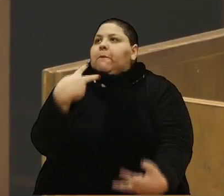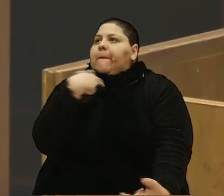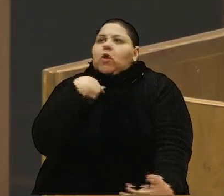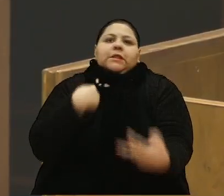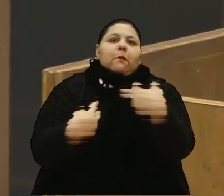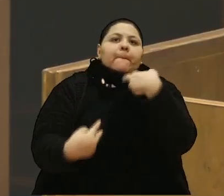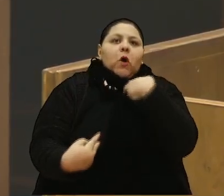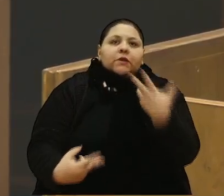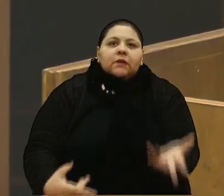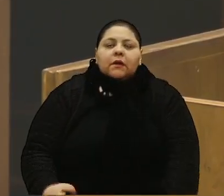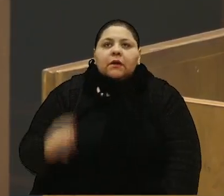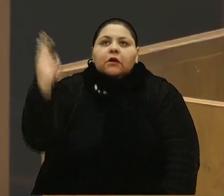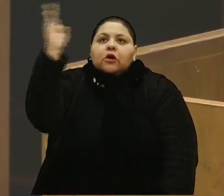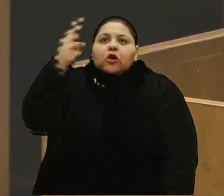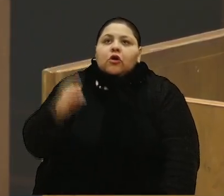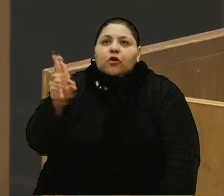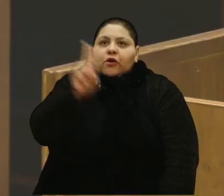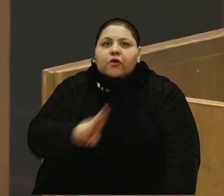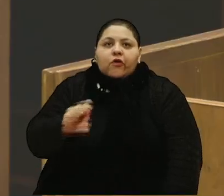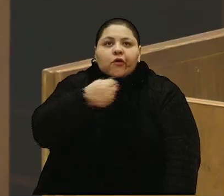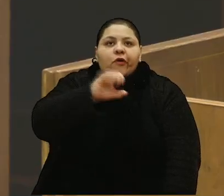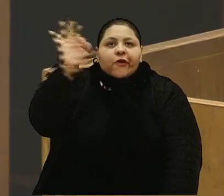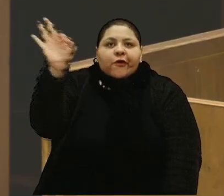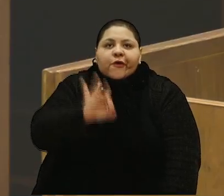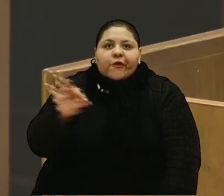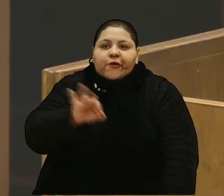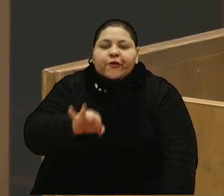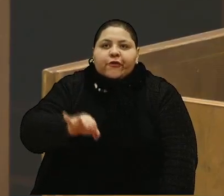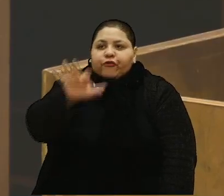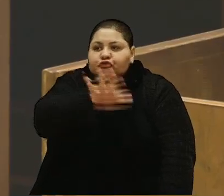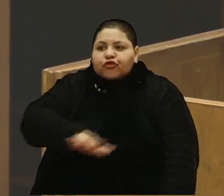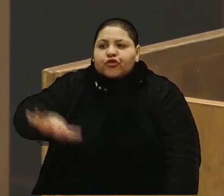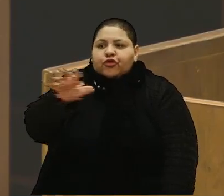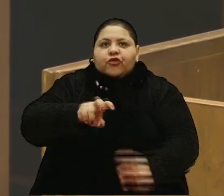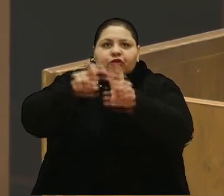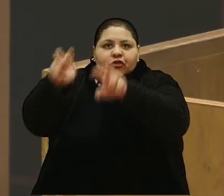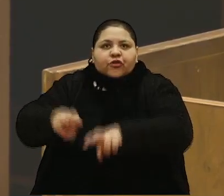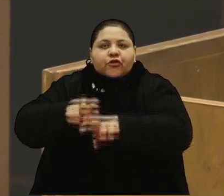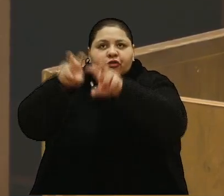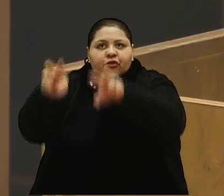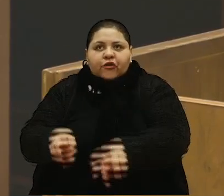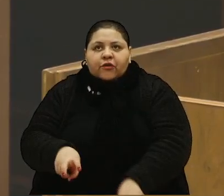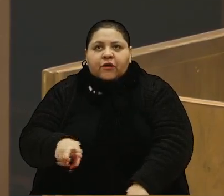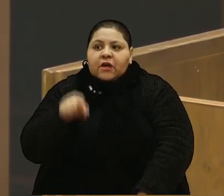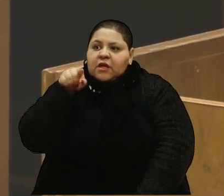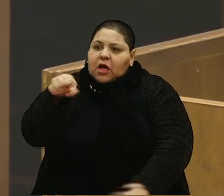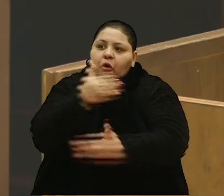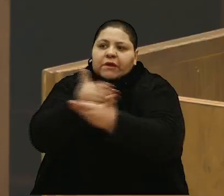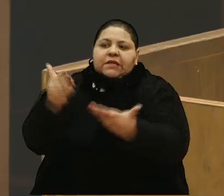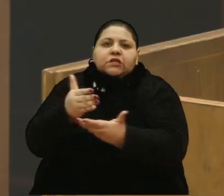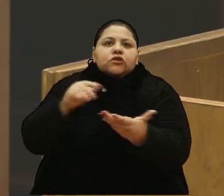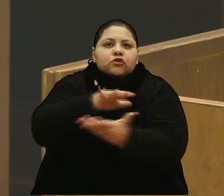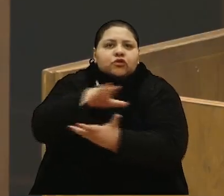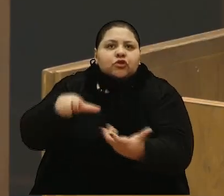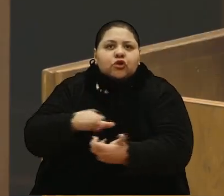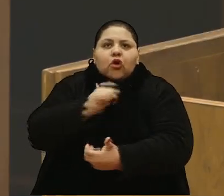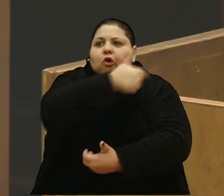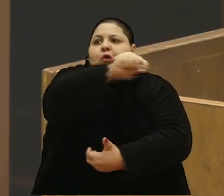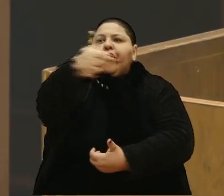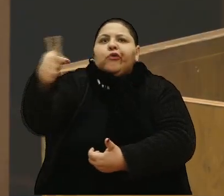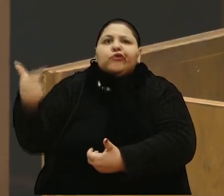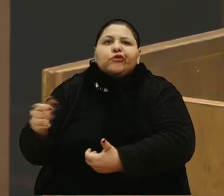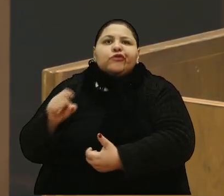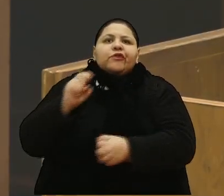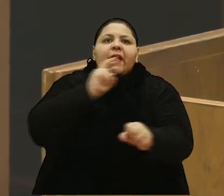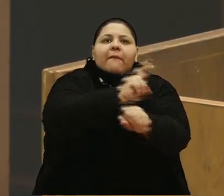pode. O Brasil usando 8% do seu território para agricultura e é o celeiro do mundo. O resto é tudo